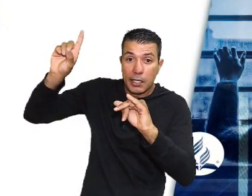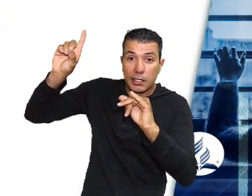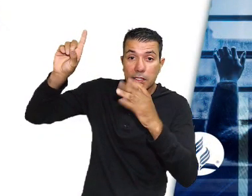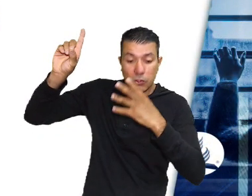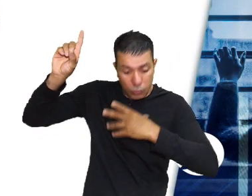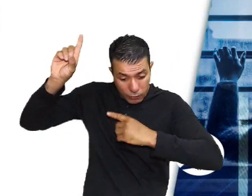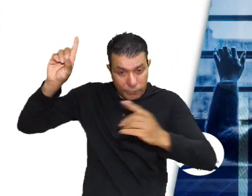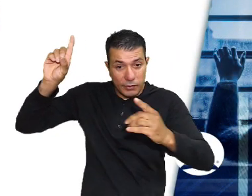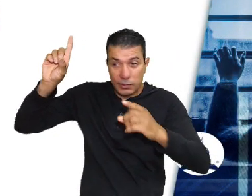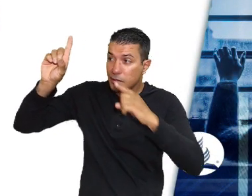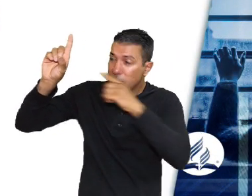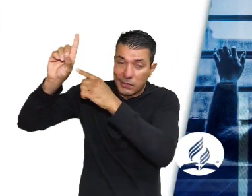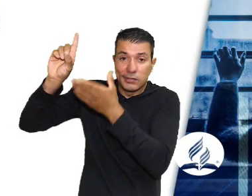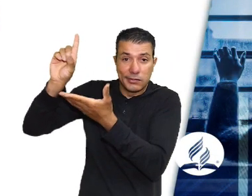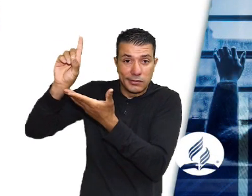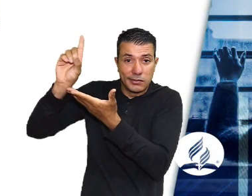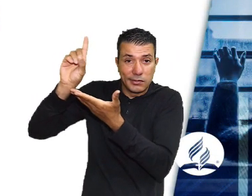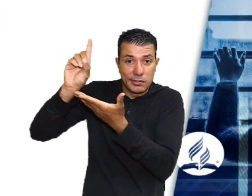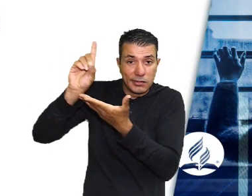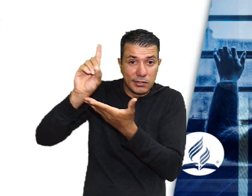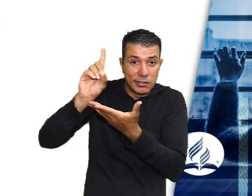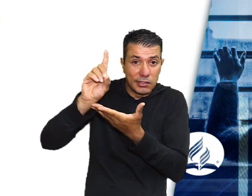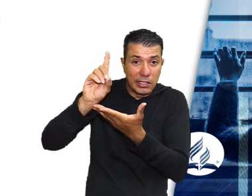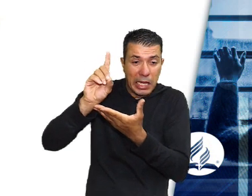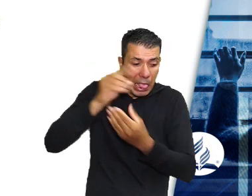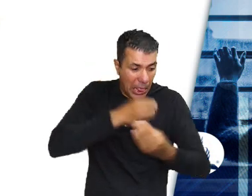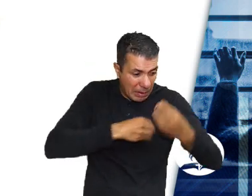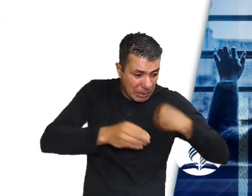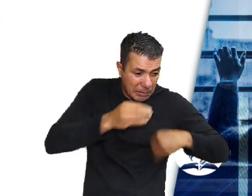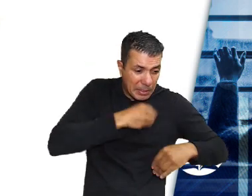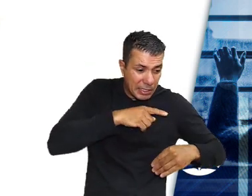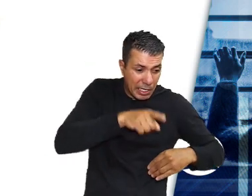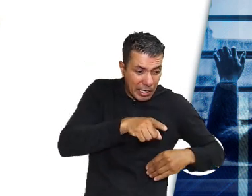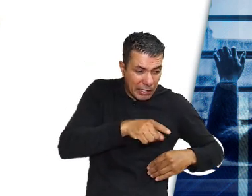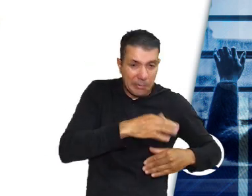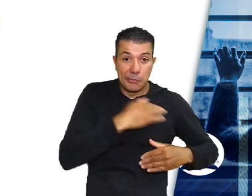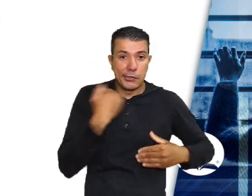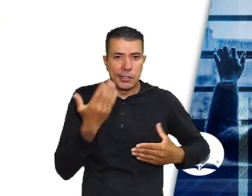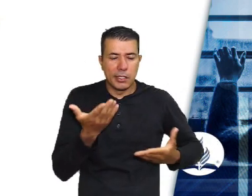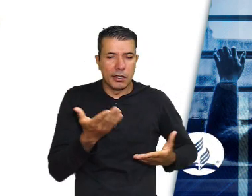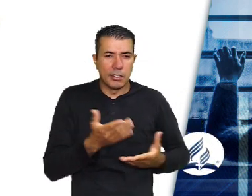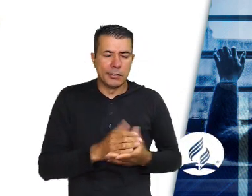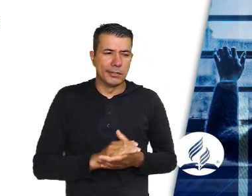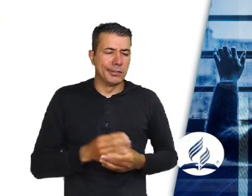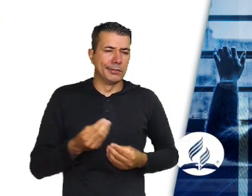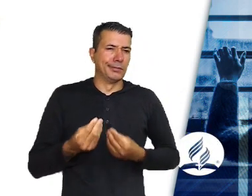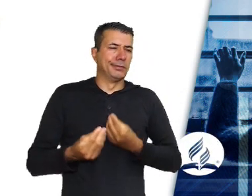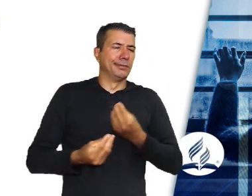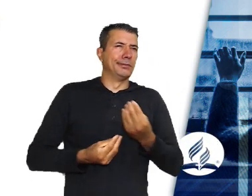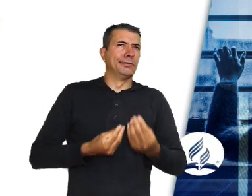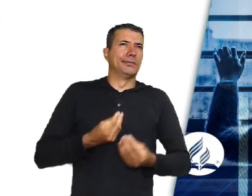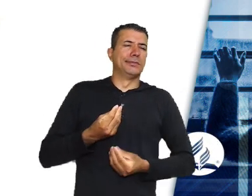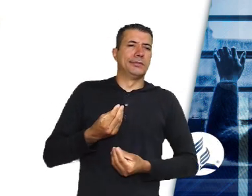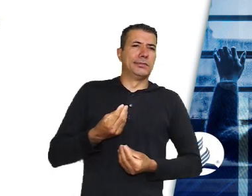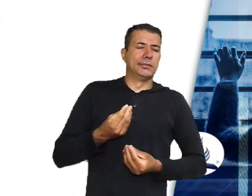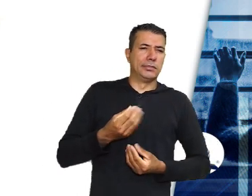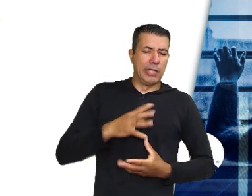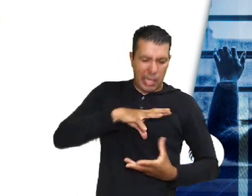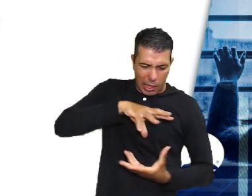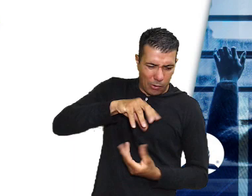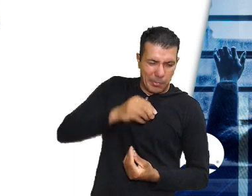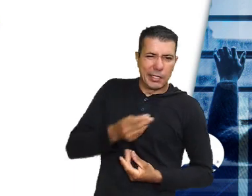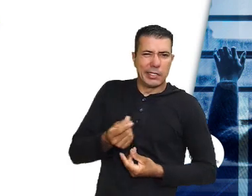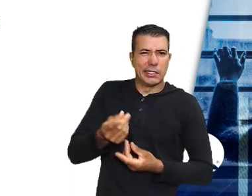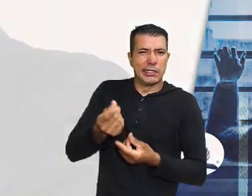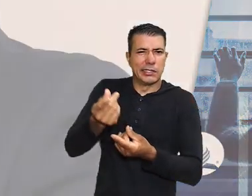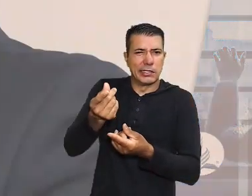alma do filho é minha. A alma que pecar, essa morrerá. E para a pessoa que acredita que a alma é eterna, vem um texto